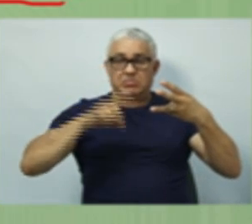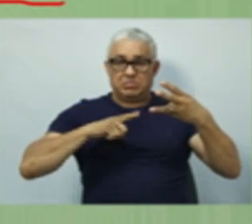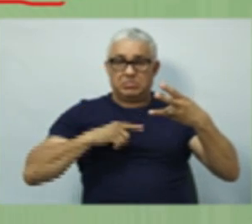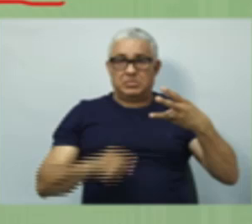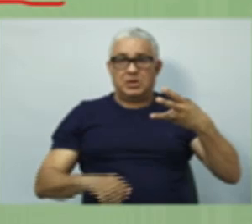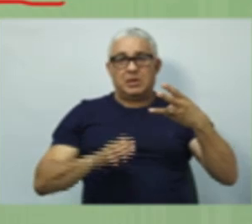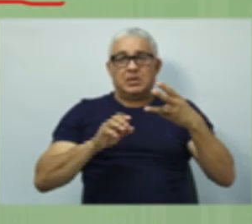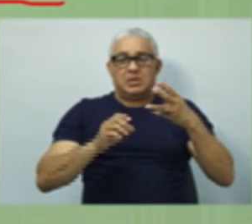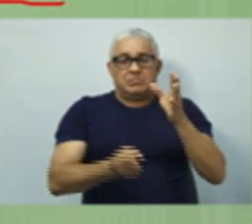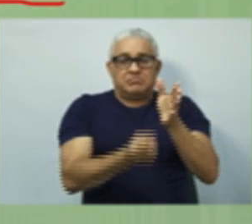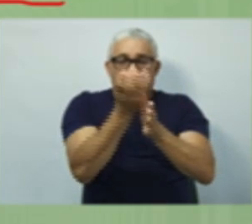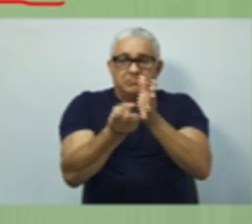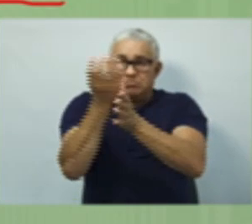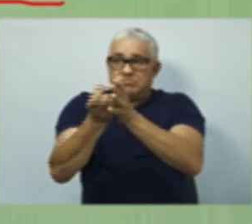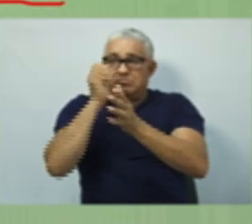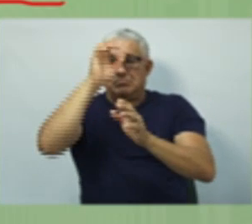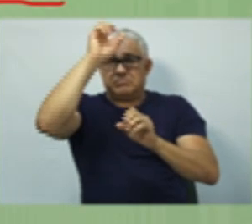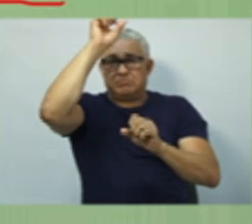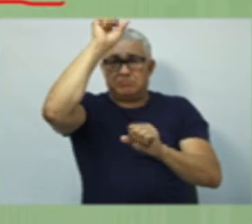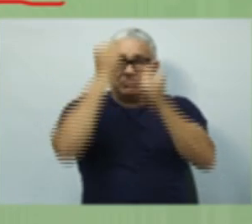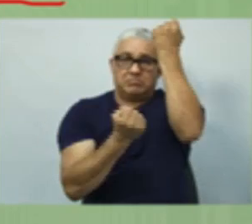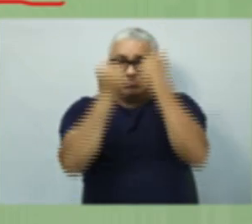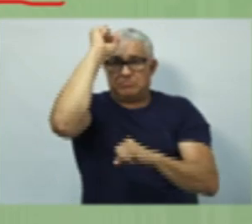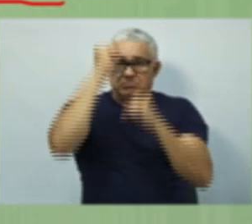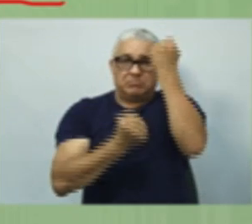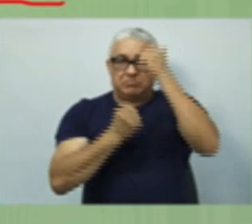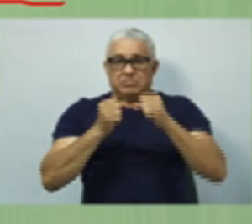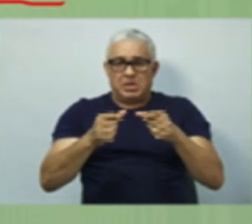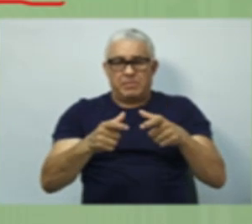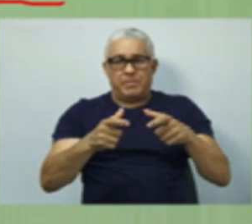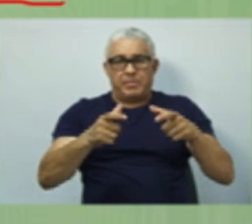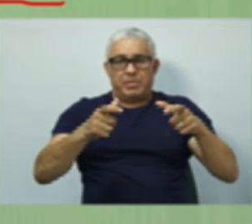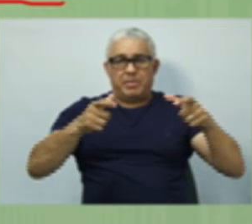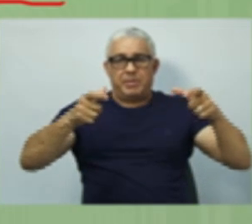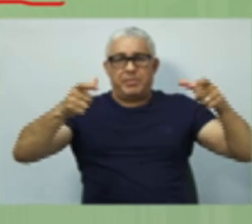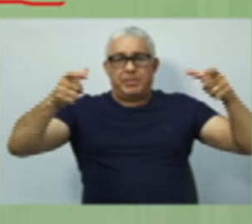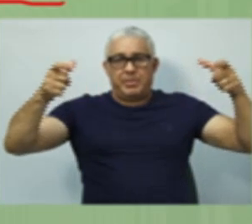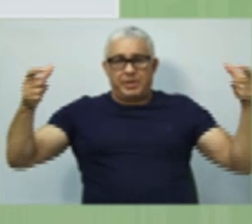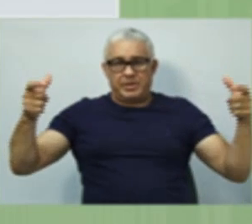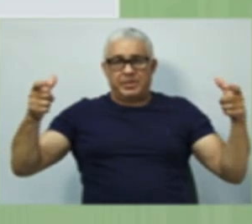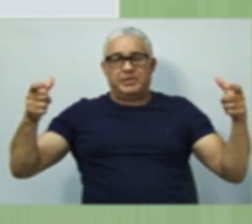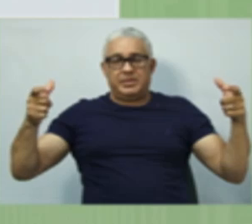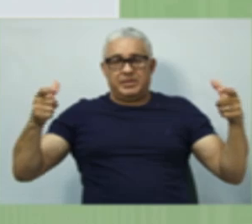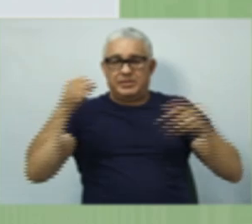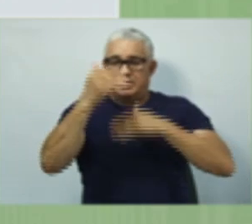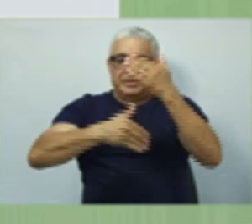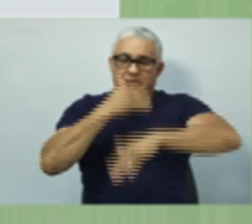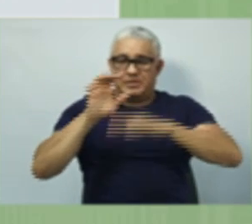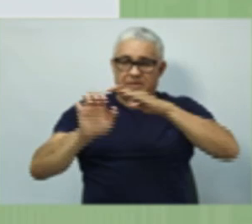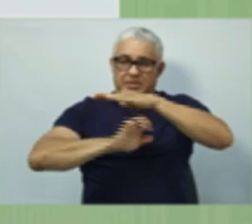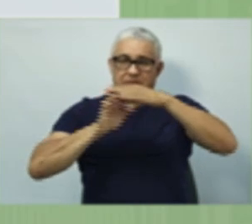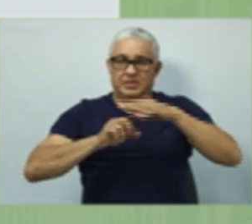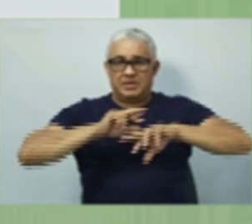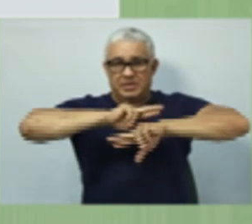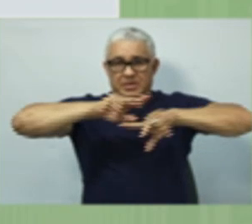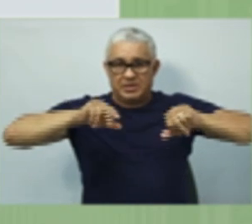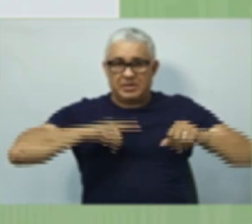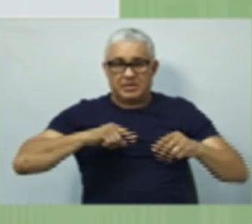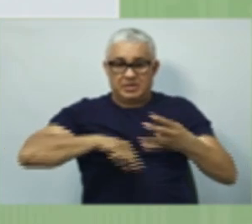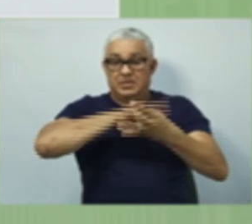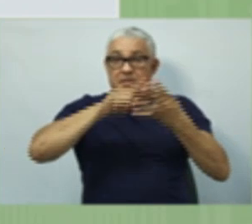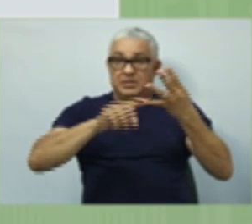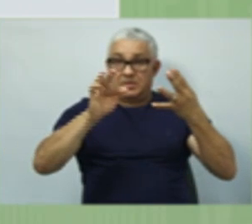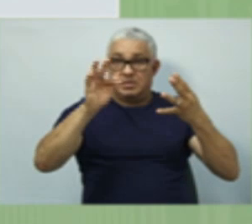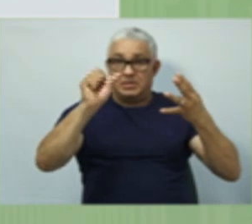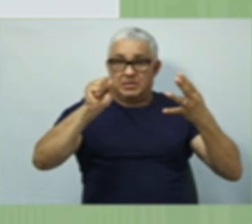as indústrias tomando frente ao desenvolvimento das organizações. Aí nós temos a quarta